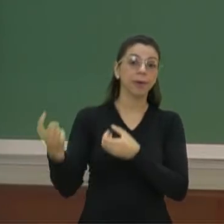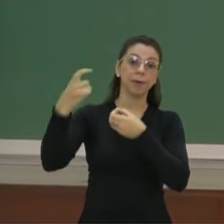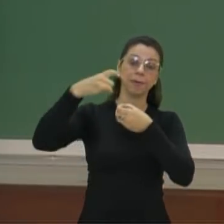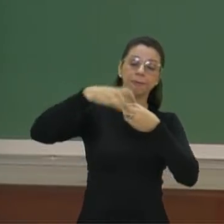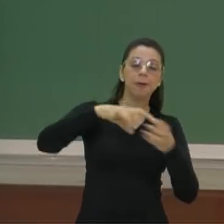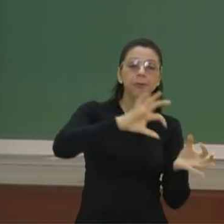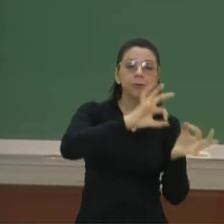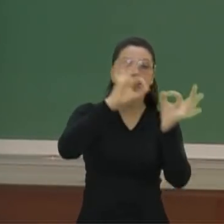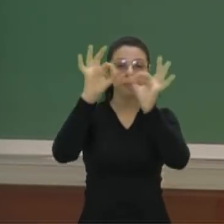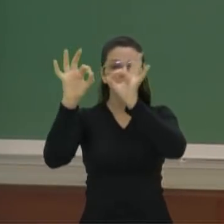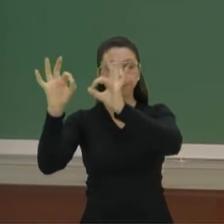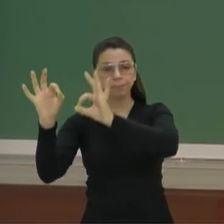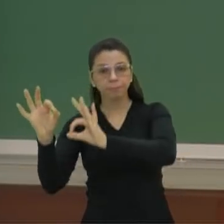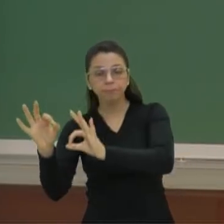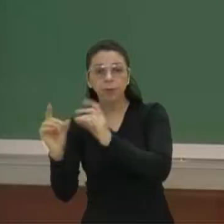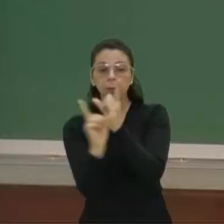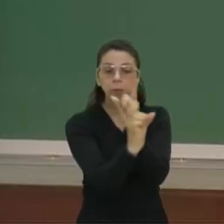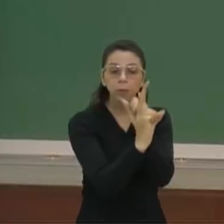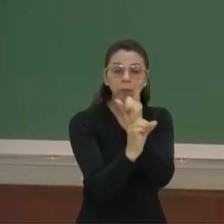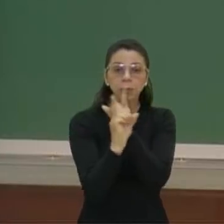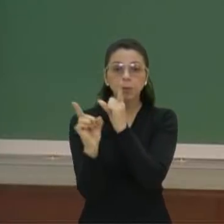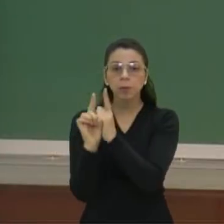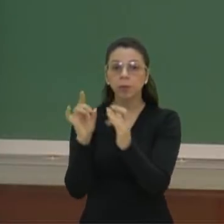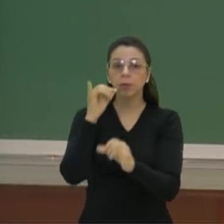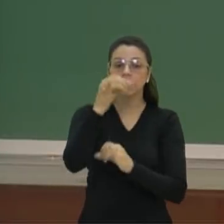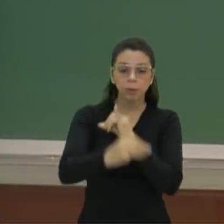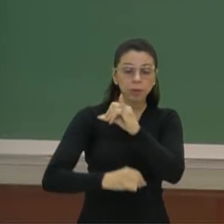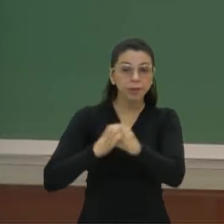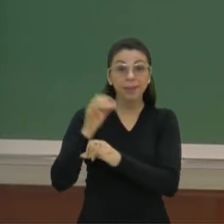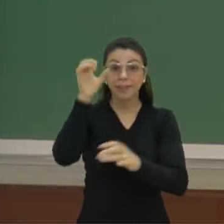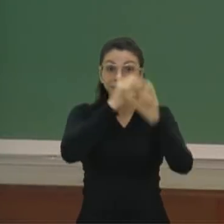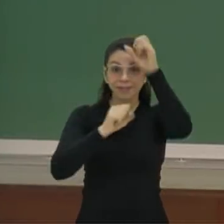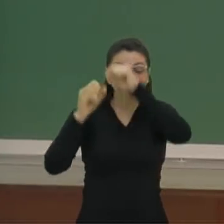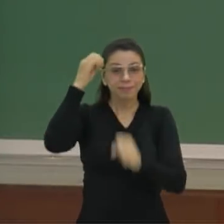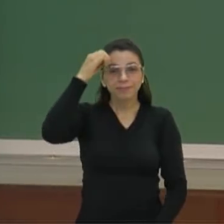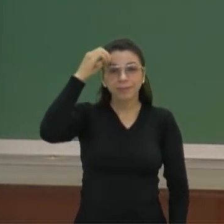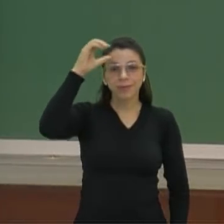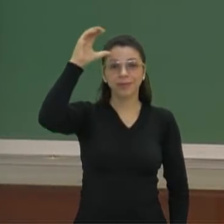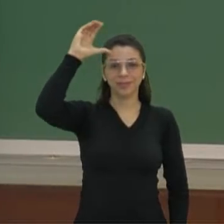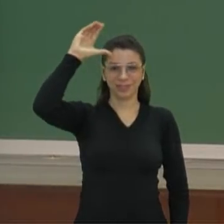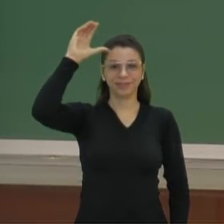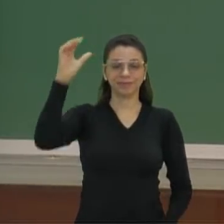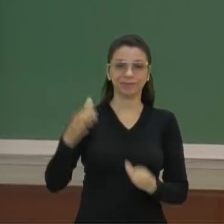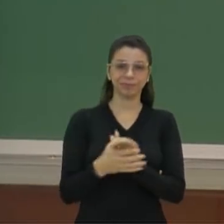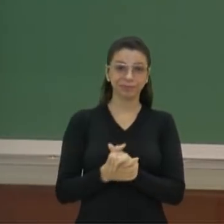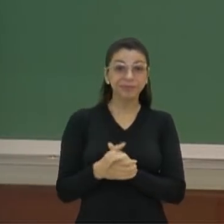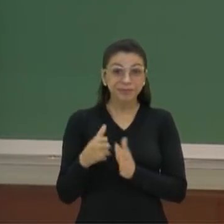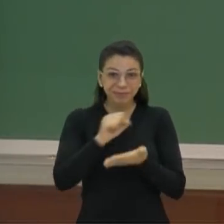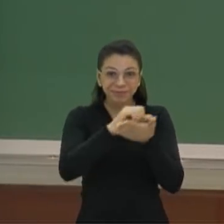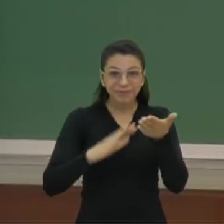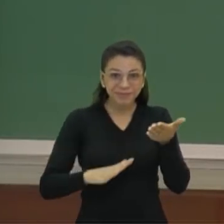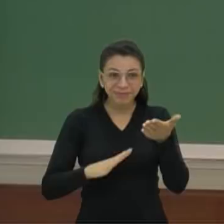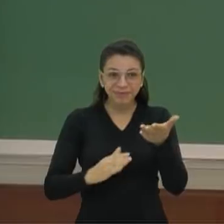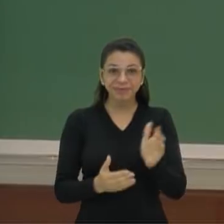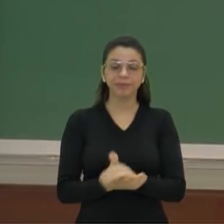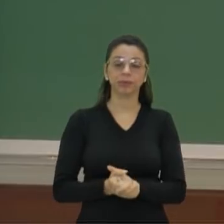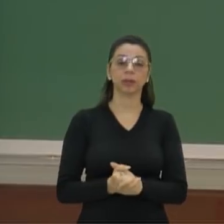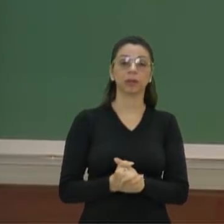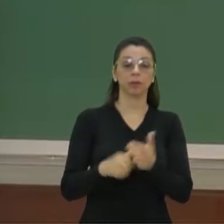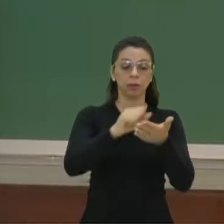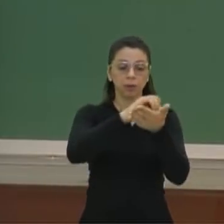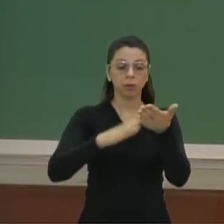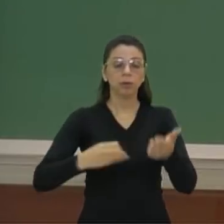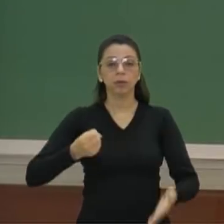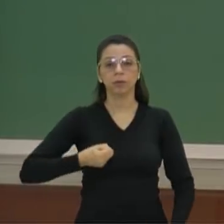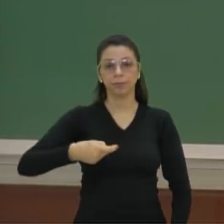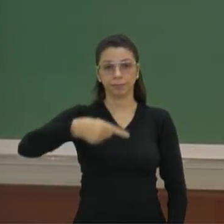nessa aula, achem materiais na internet e aprenda mais um pouquinho sobre isso. Então, vamos para a nossa atividade? Atividade número